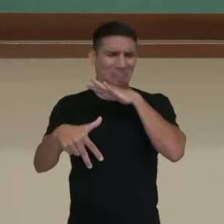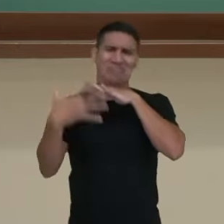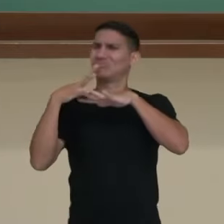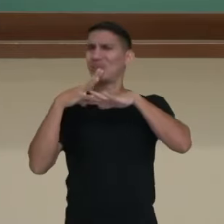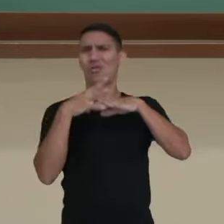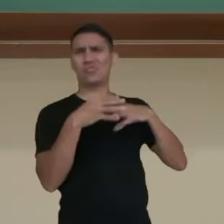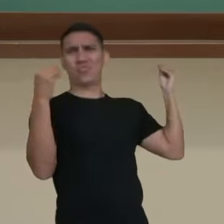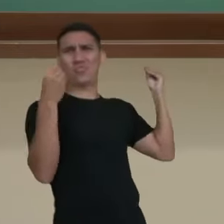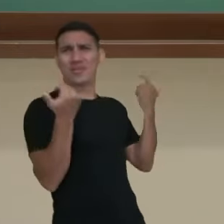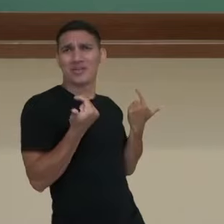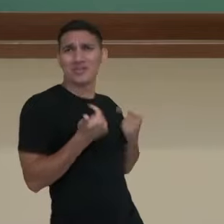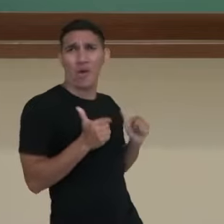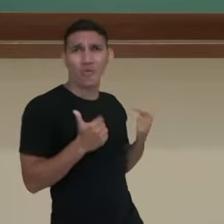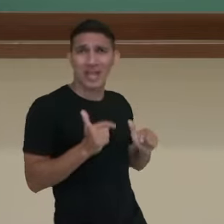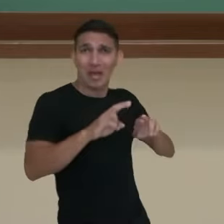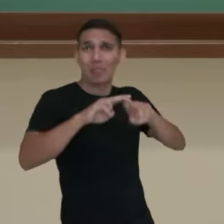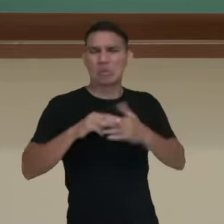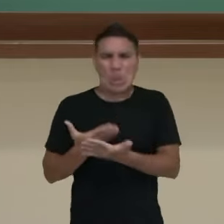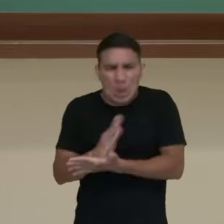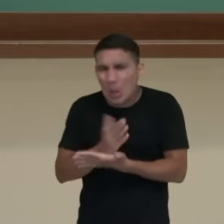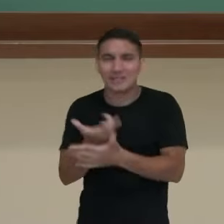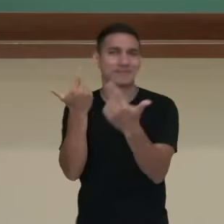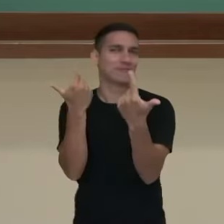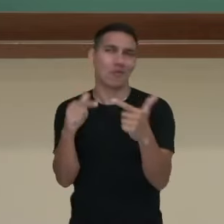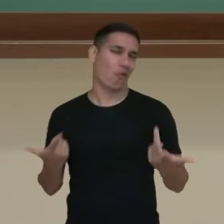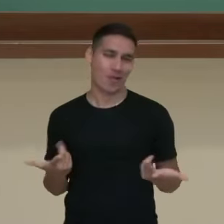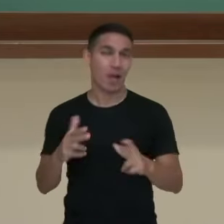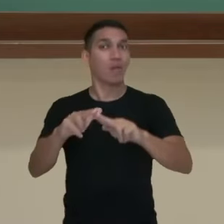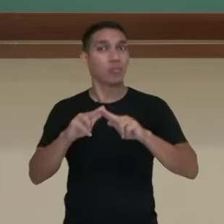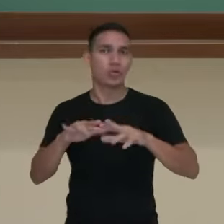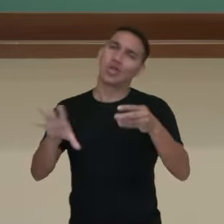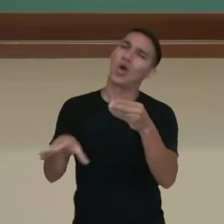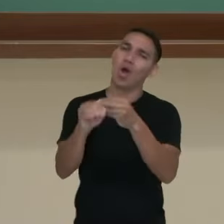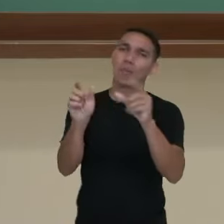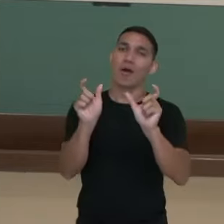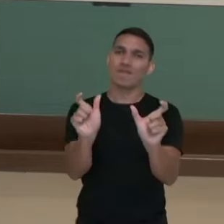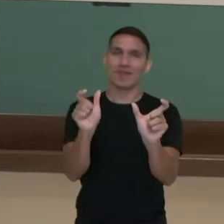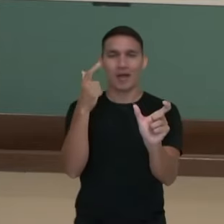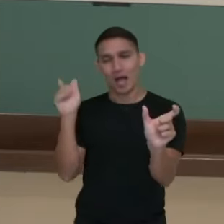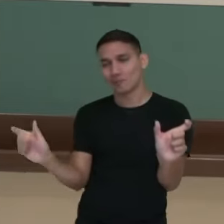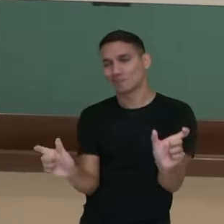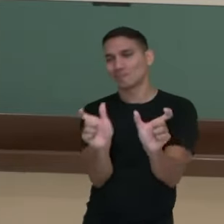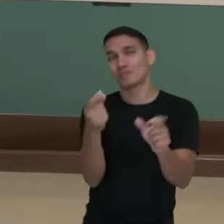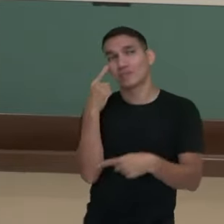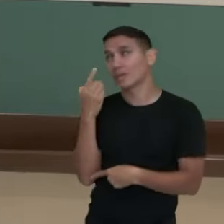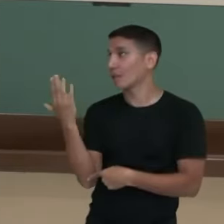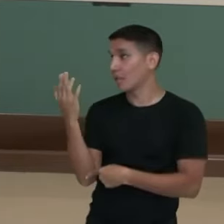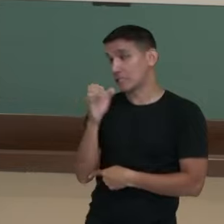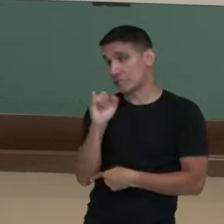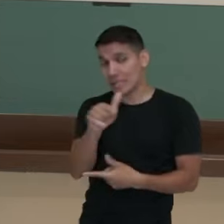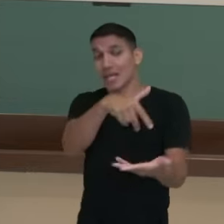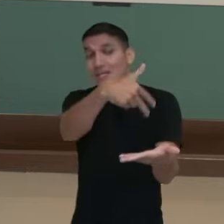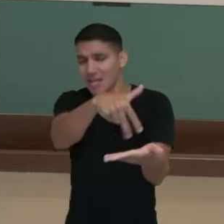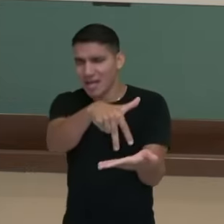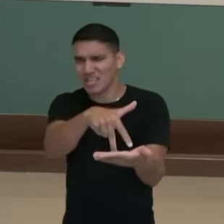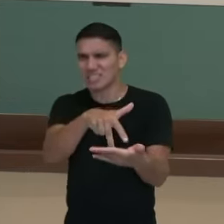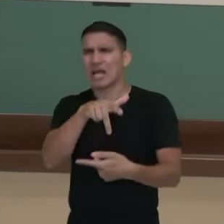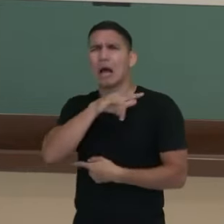mal, tudo aquilo que está incomodando ela, tá? Então, completando aqui a nossa frase, quem dança, seus